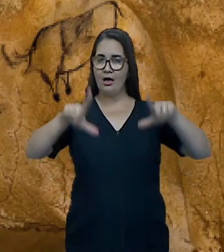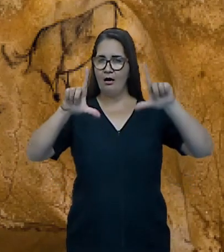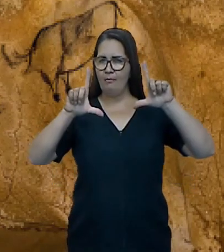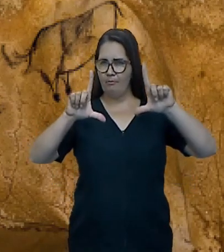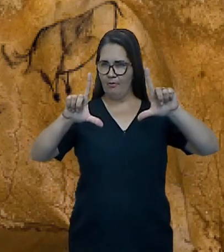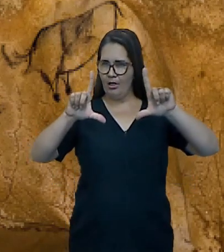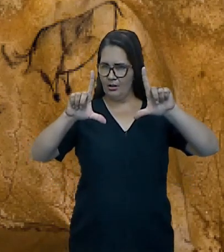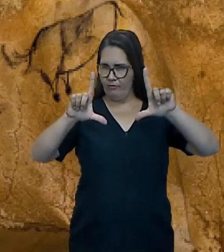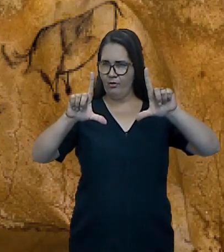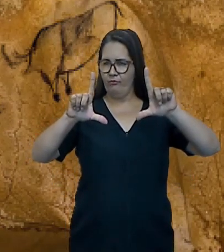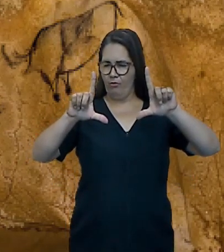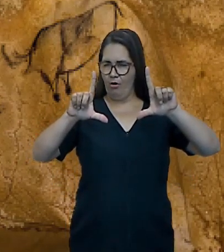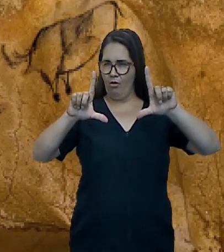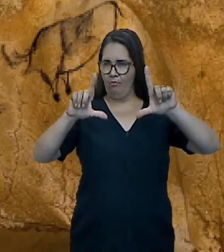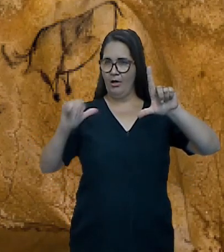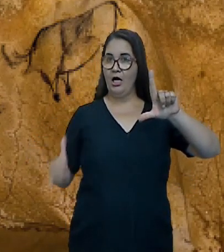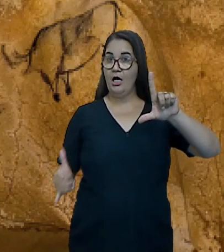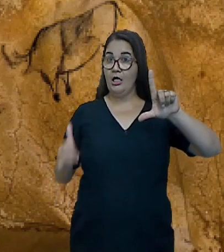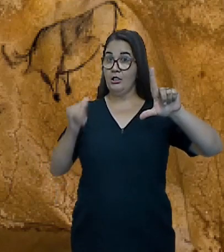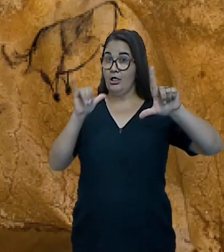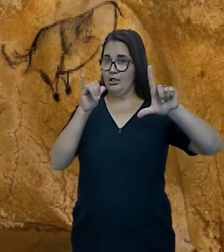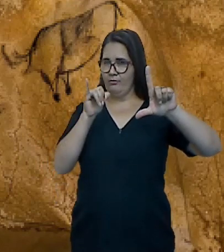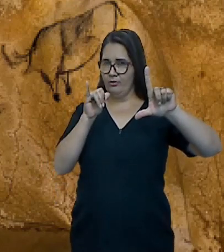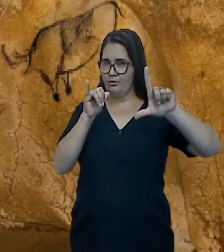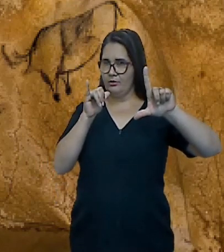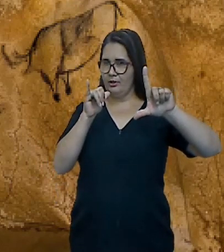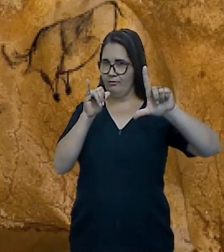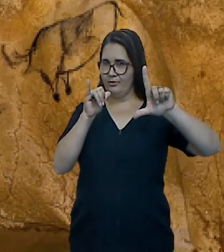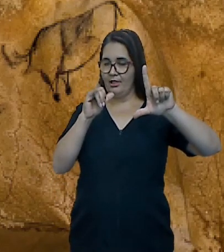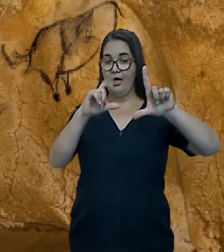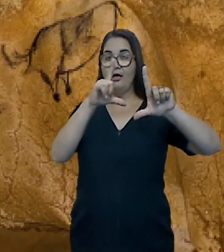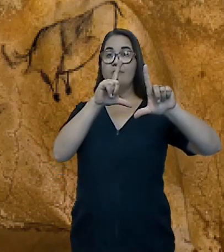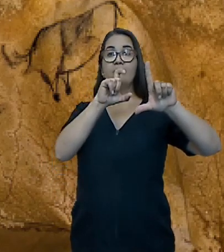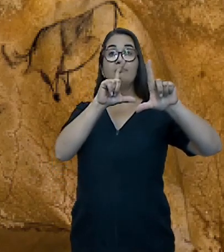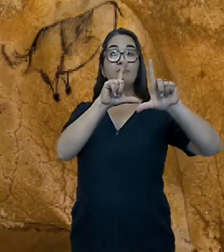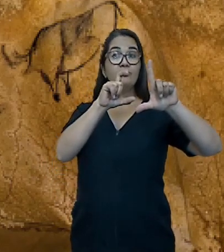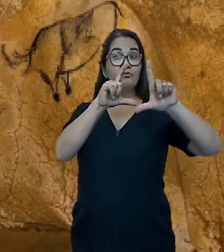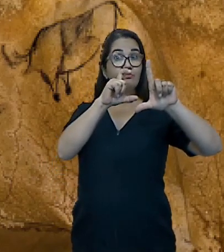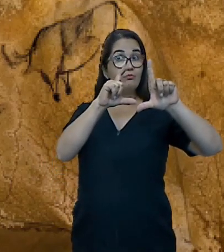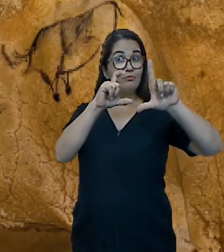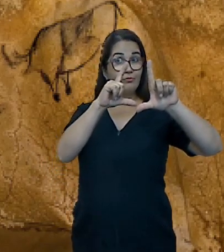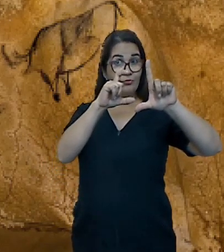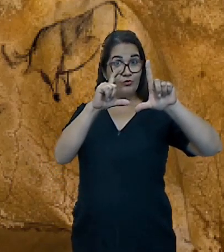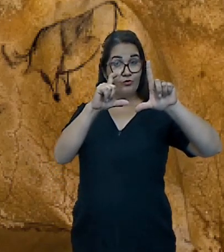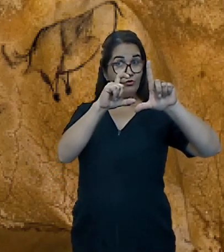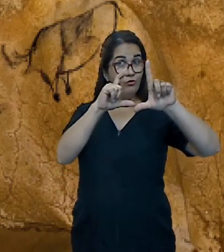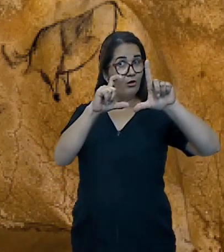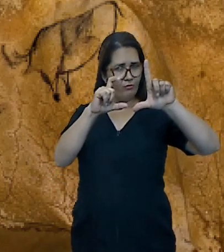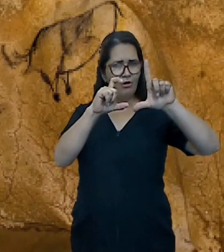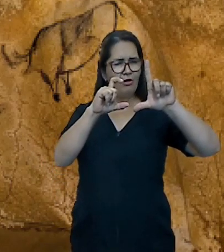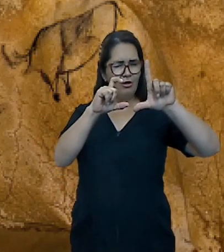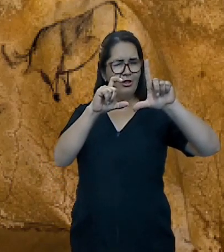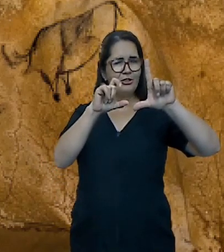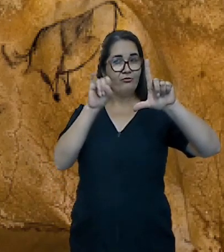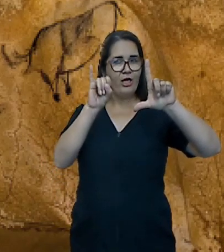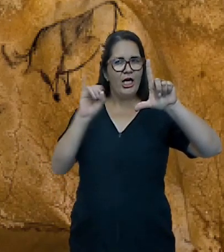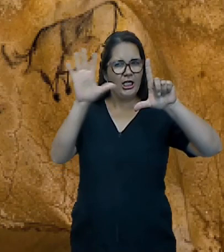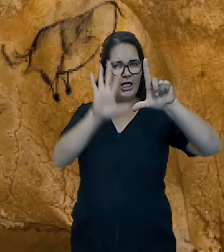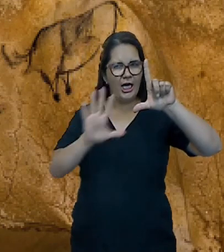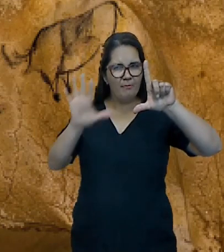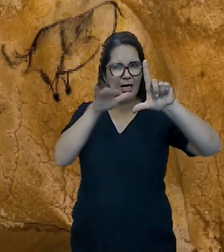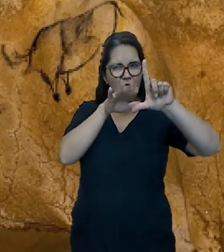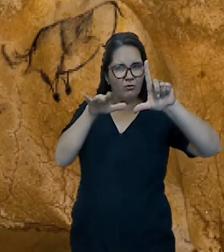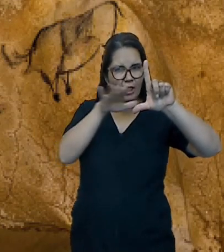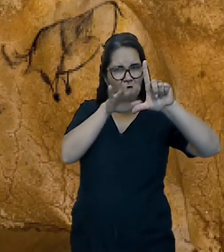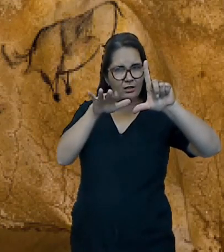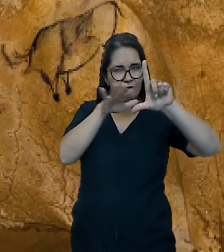as nossas atividades na plataforma SMED-GV, aponte a câmera do seu celular para a imagem do QR Code que